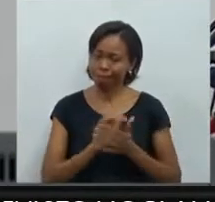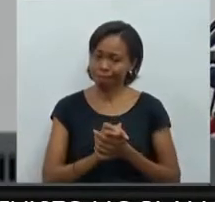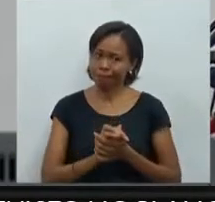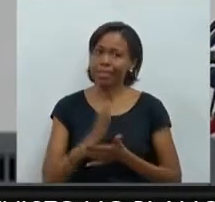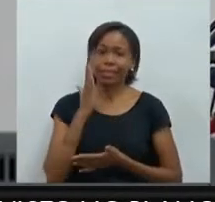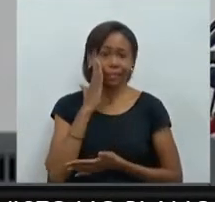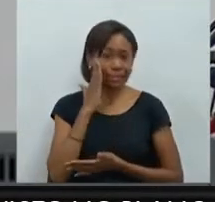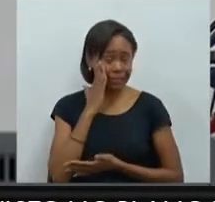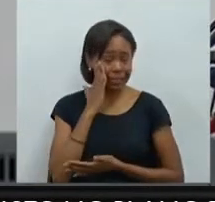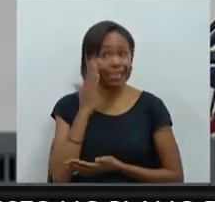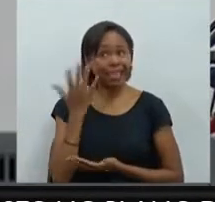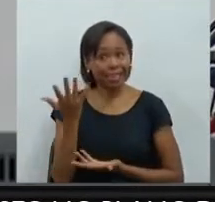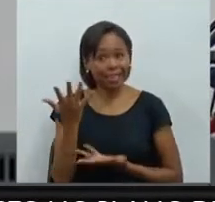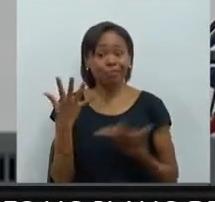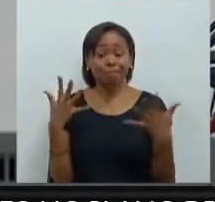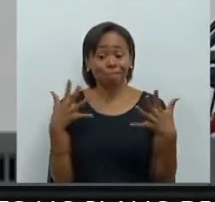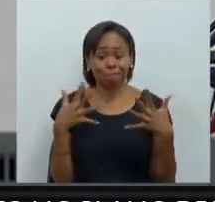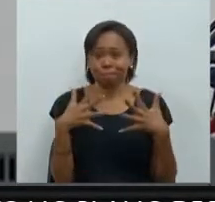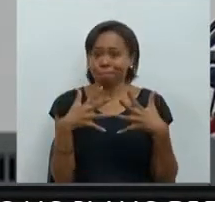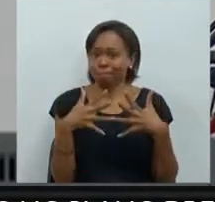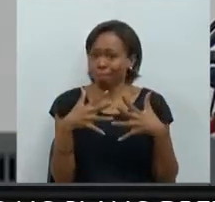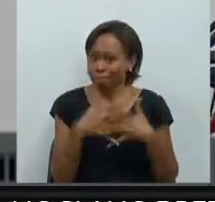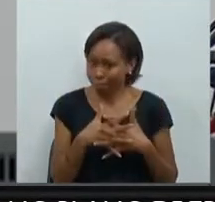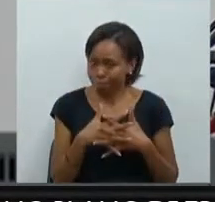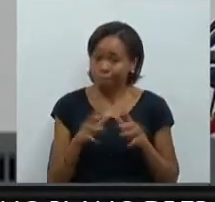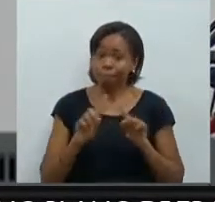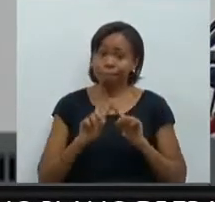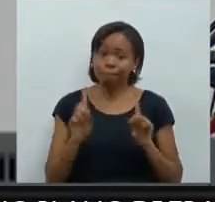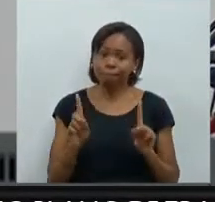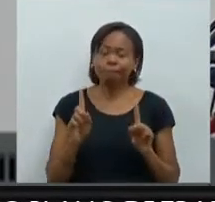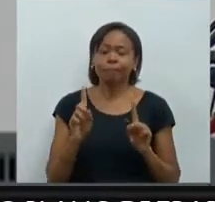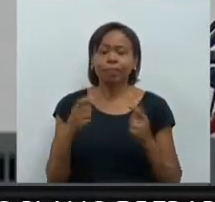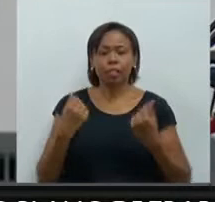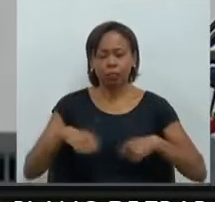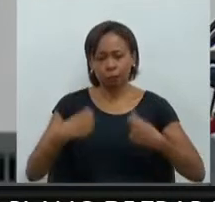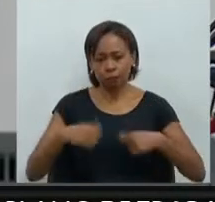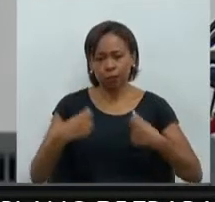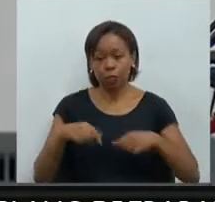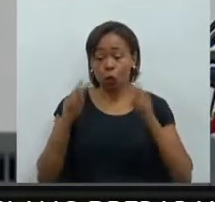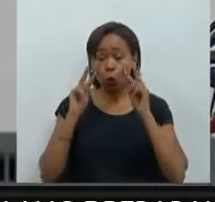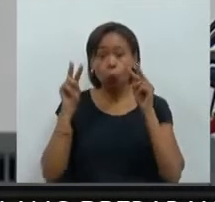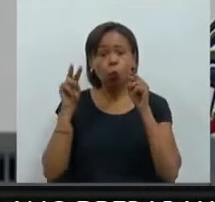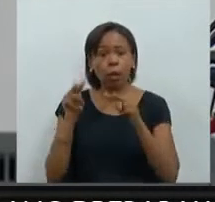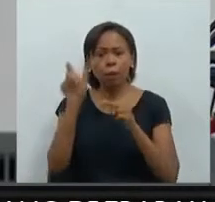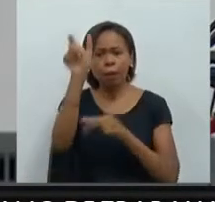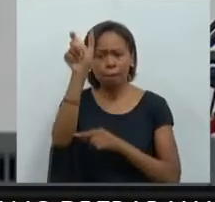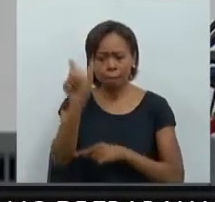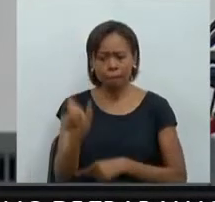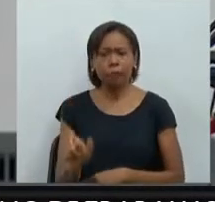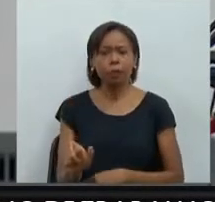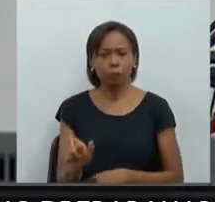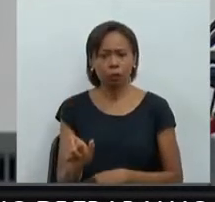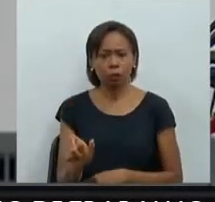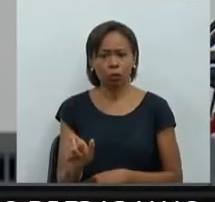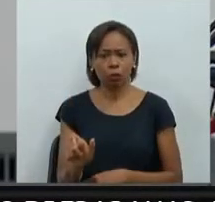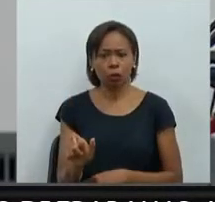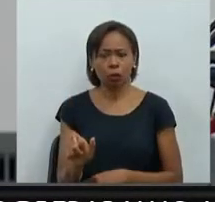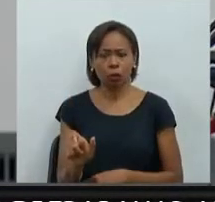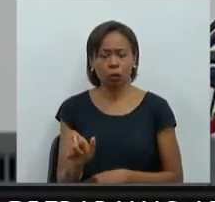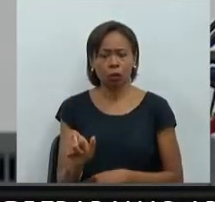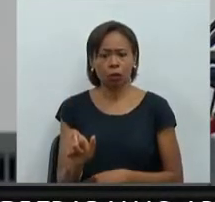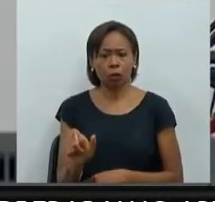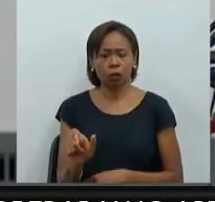mas eu acho assim, que a gente precisa de olhar para aquela pessoa de uma forma muito